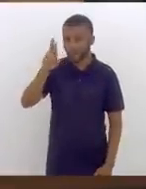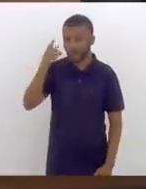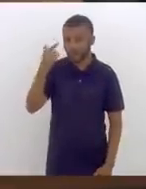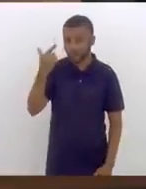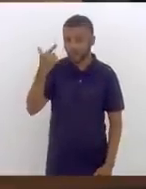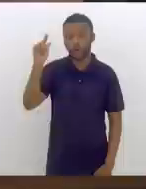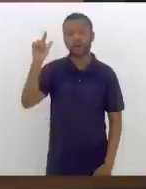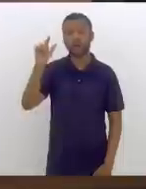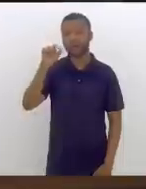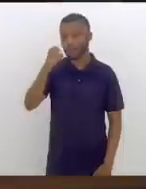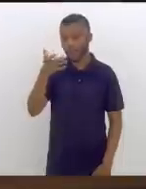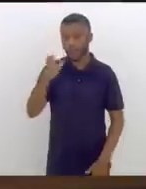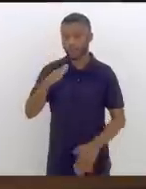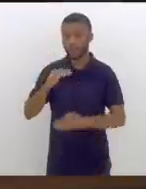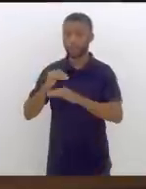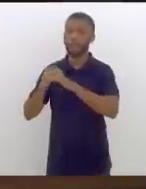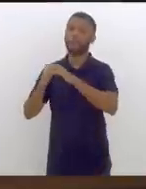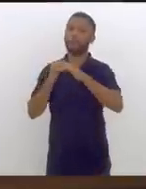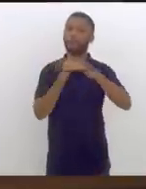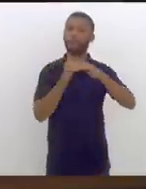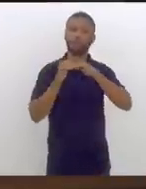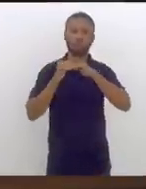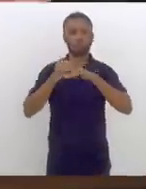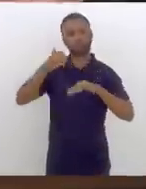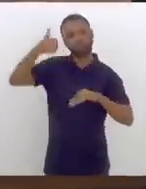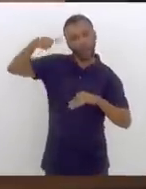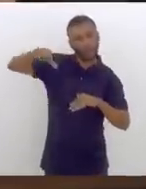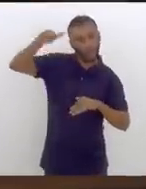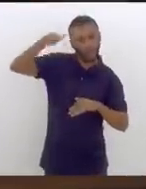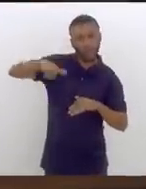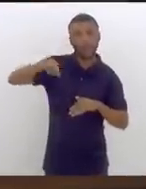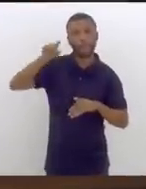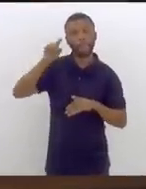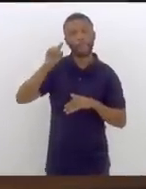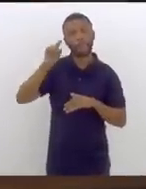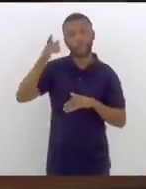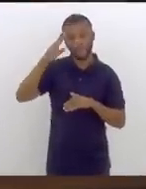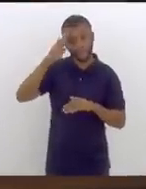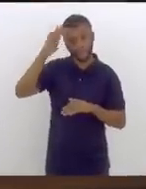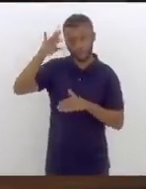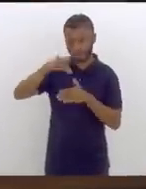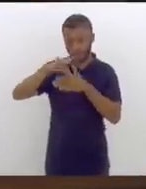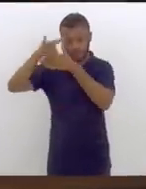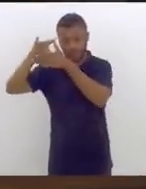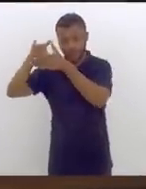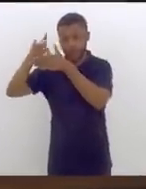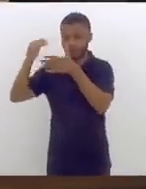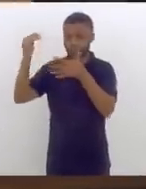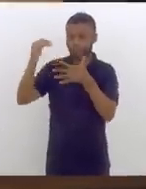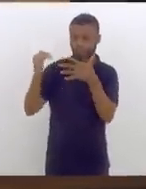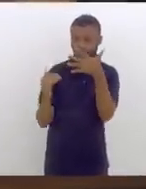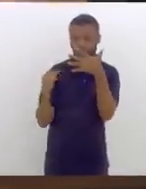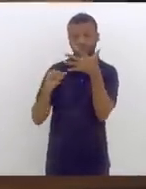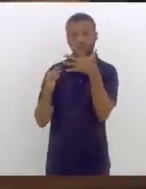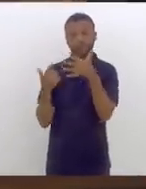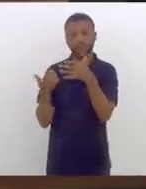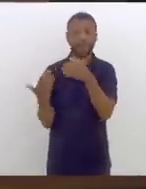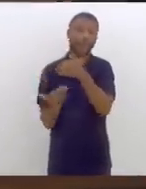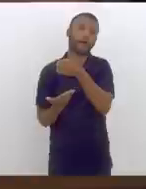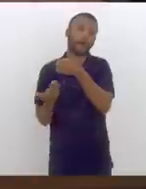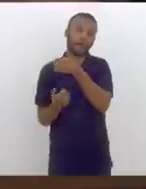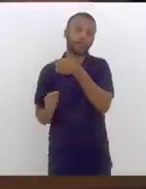para botar todo mundo em pé de igualdade ou você nivela pelo maior Ou você nivela pelo menor tá só o título de curiosidade dizendo que